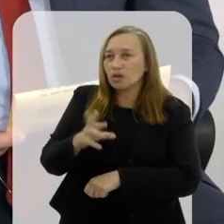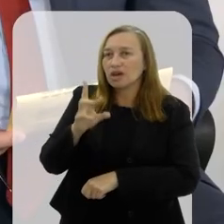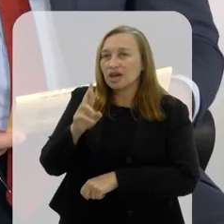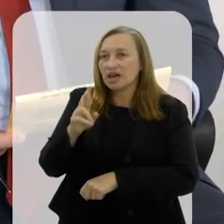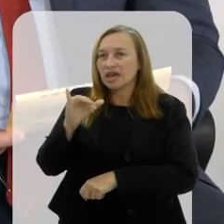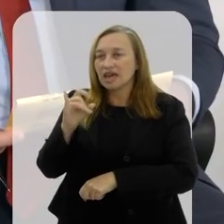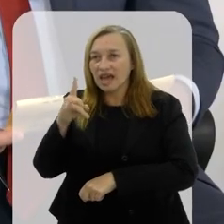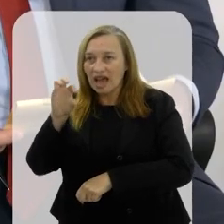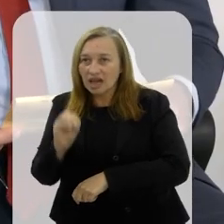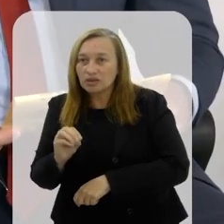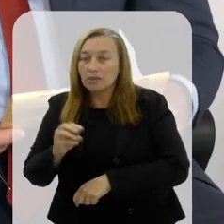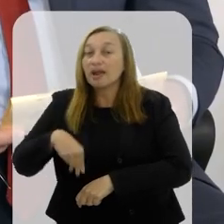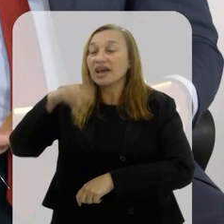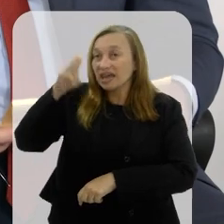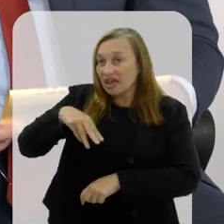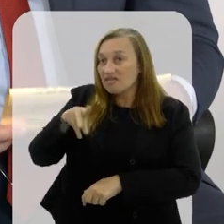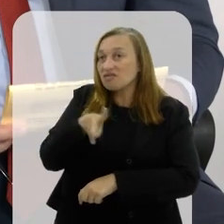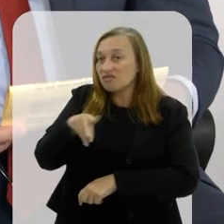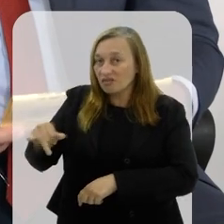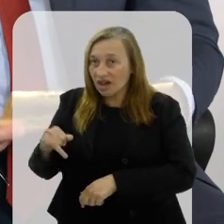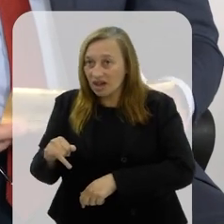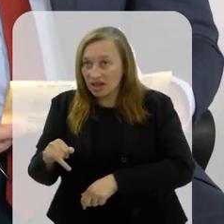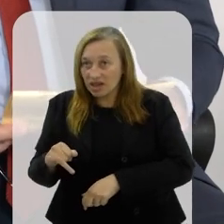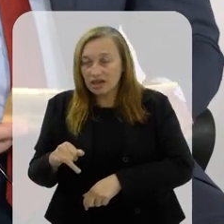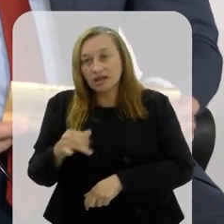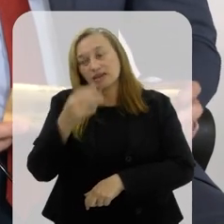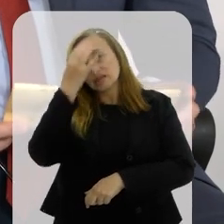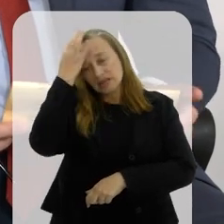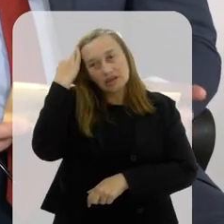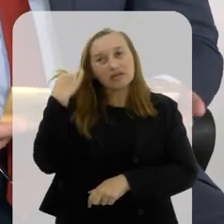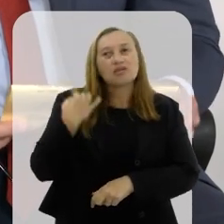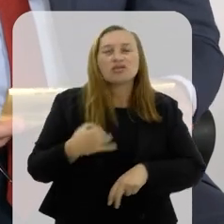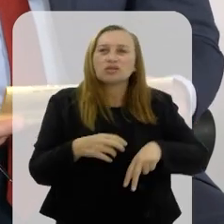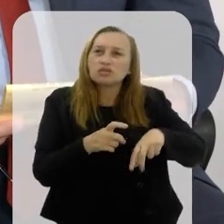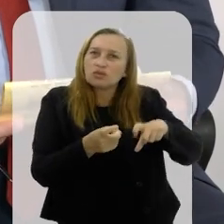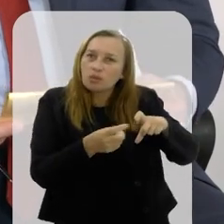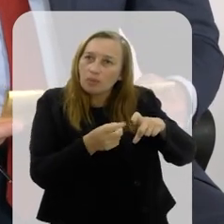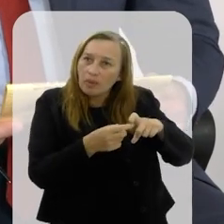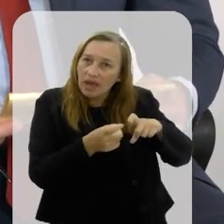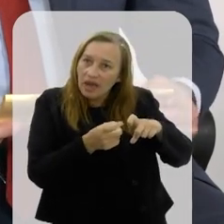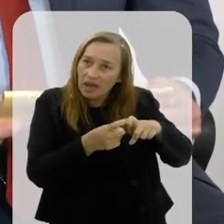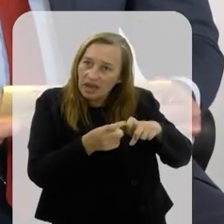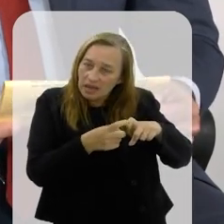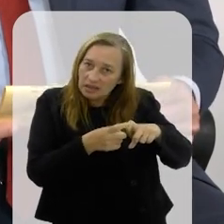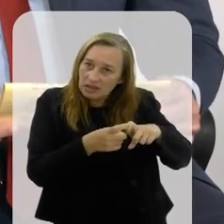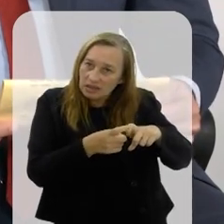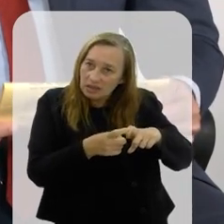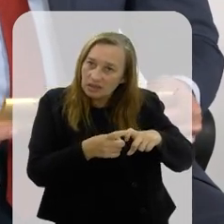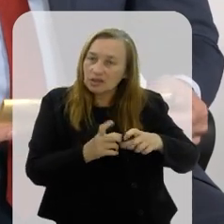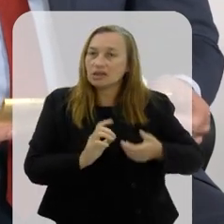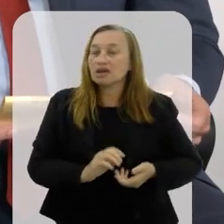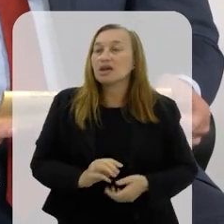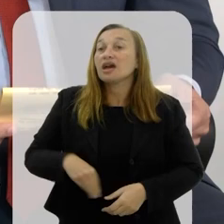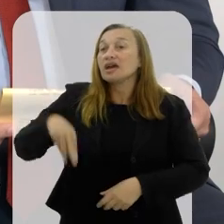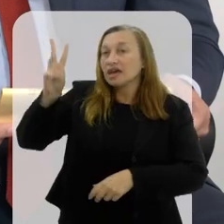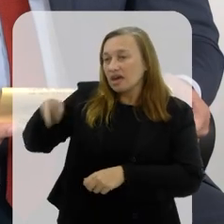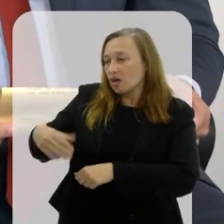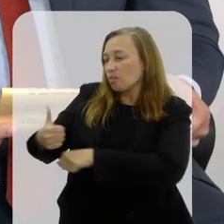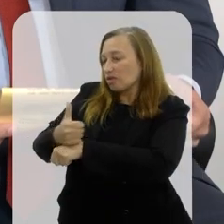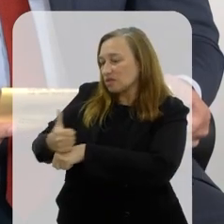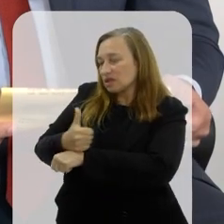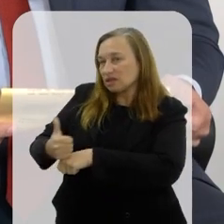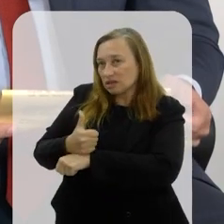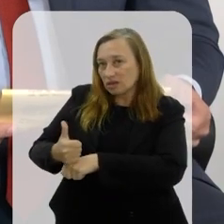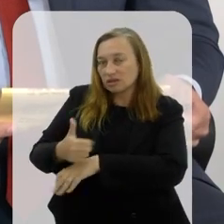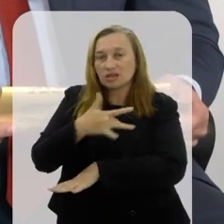Dr. Ricardo. Ou seja, para quem vai estar no atendimento médico, para quem está exatamente na atuação do